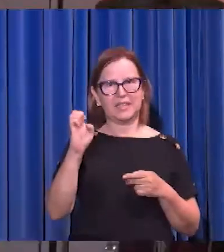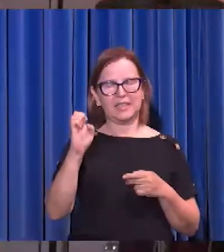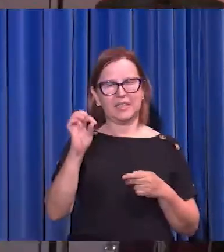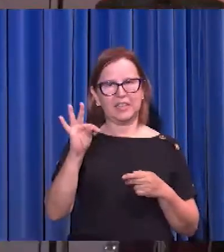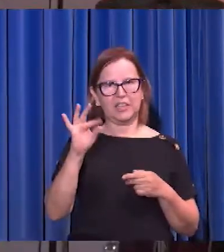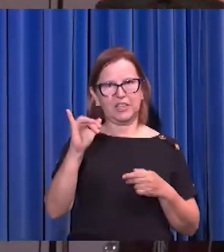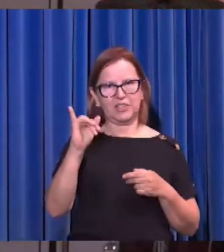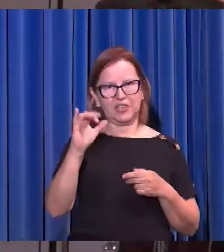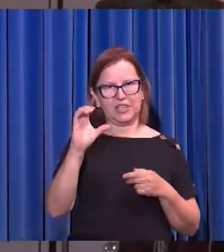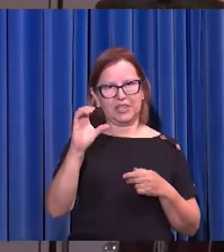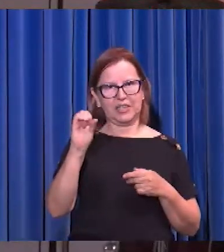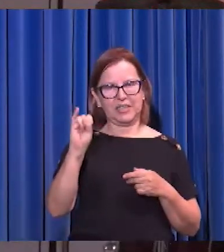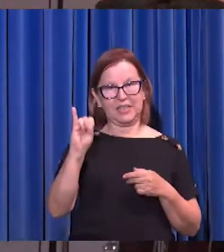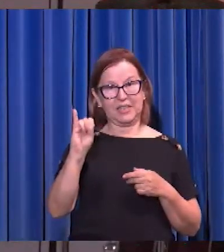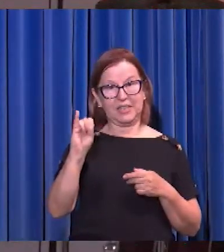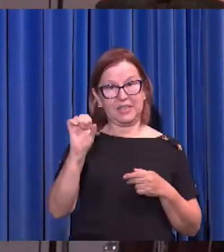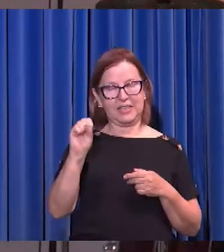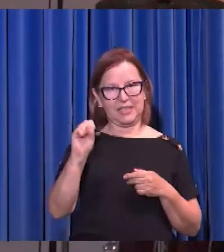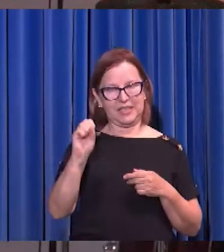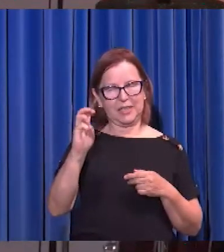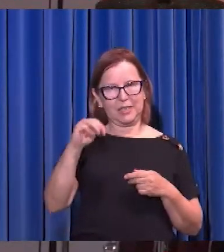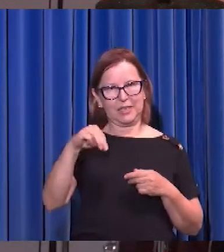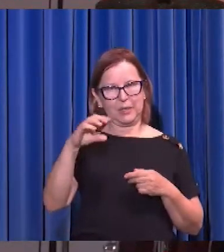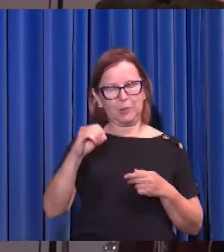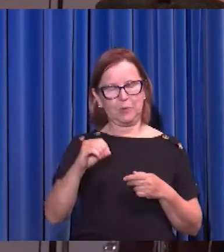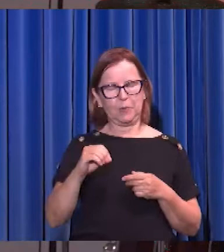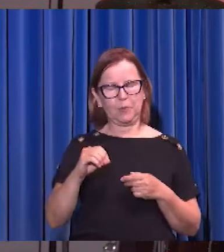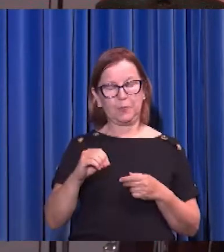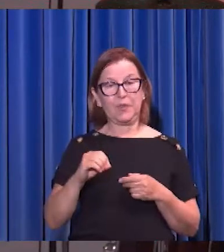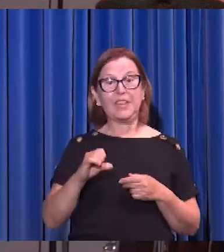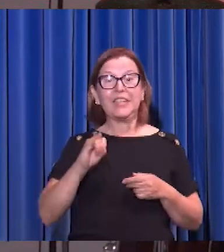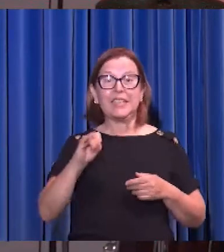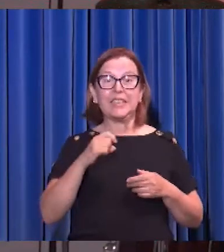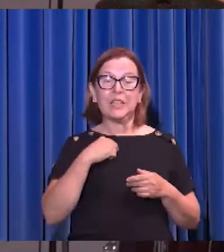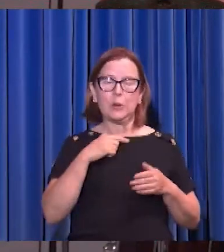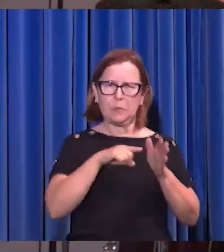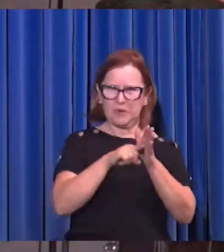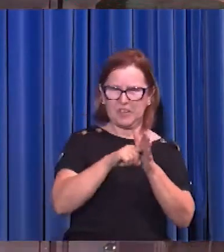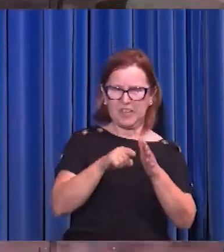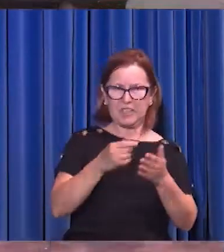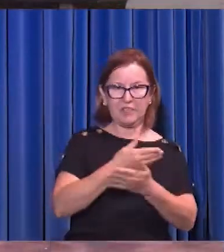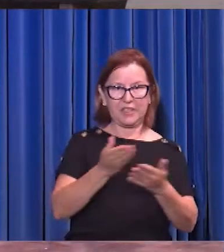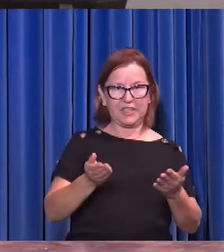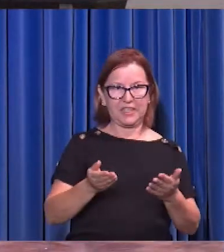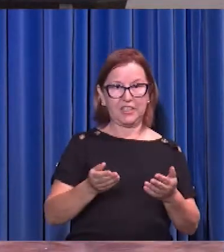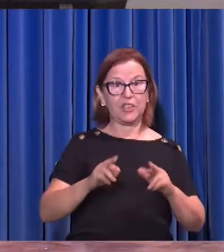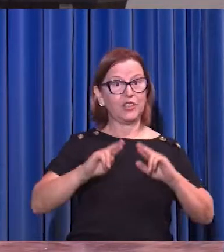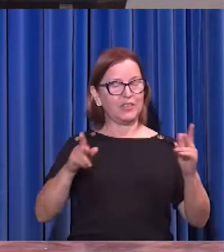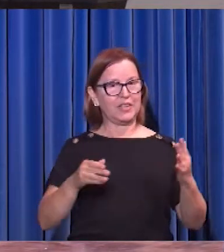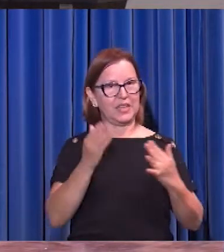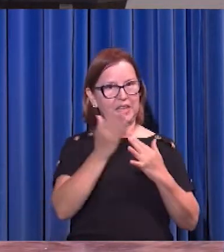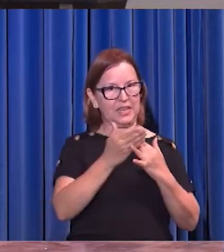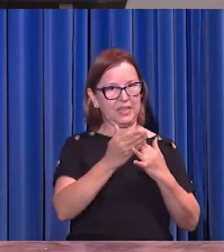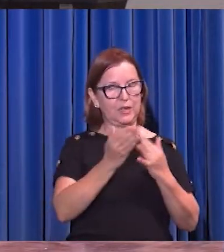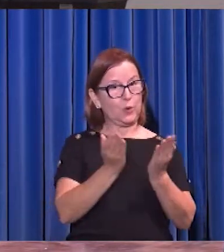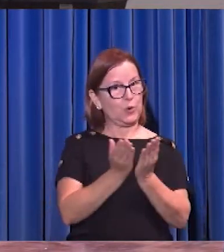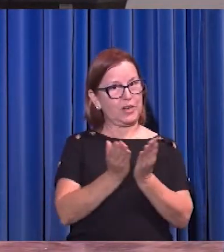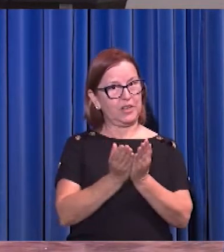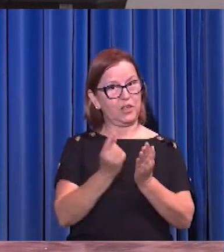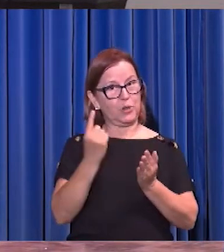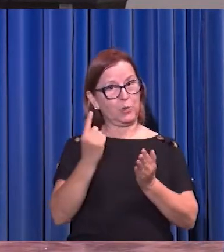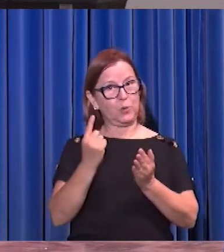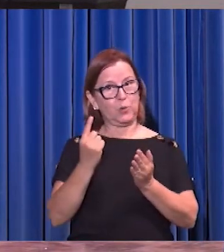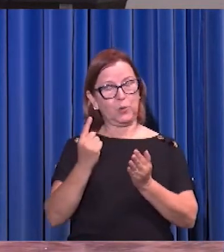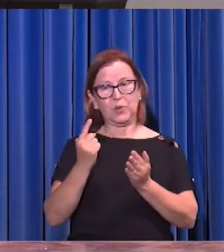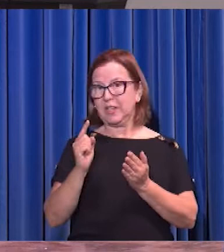se eu perguntasse aqui para vocês a diferença entre um crente e um cético, vocês me responderiam. É fácil a